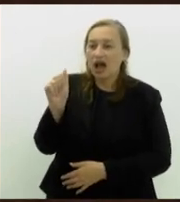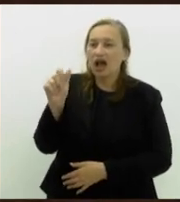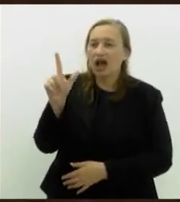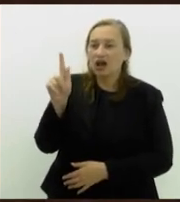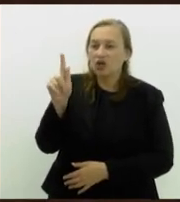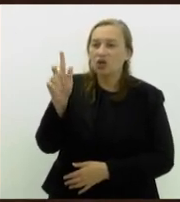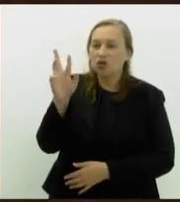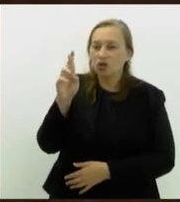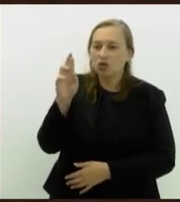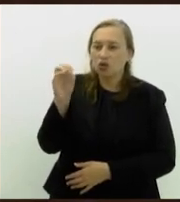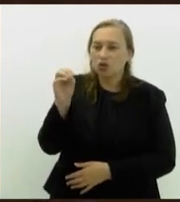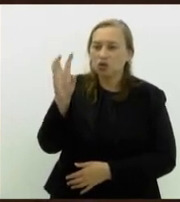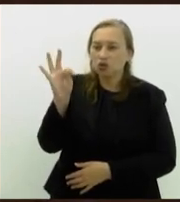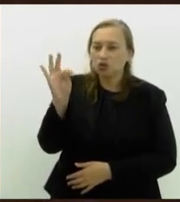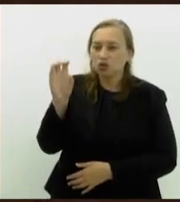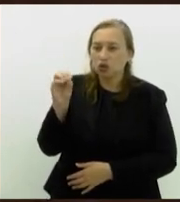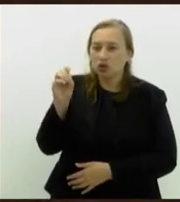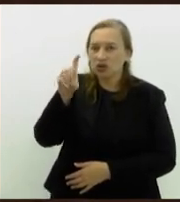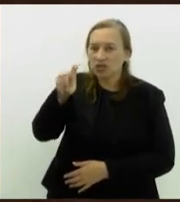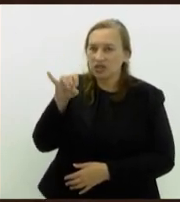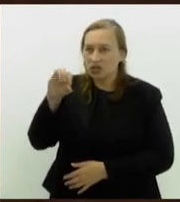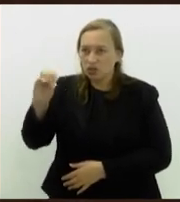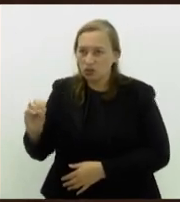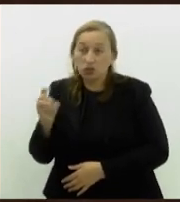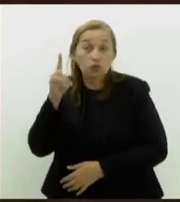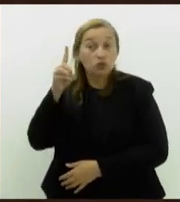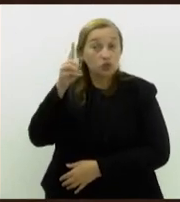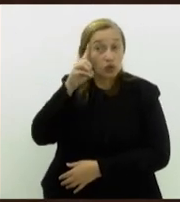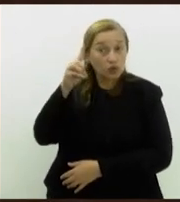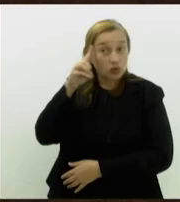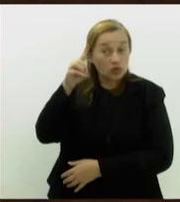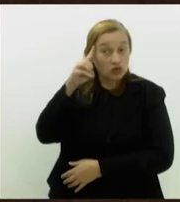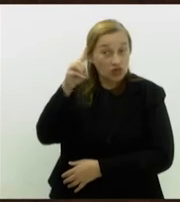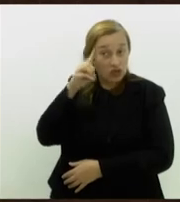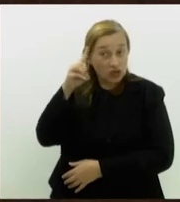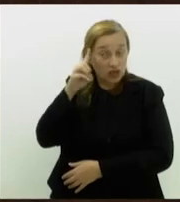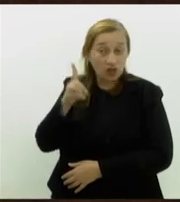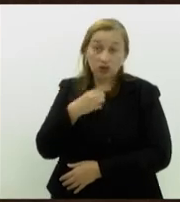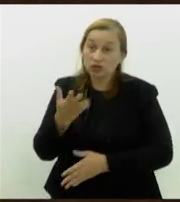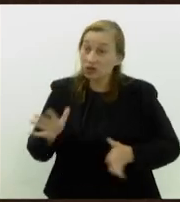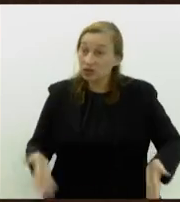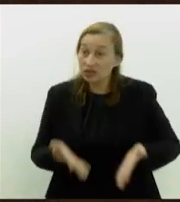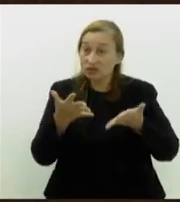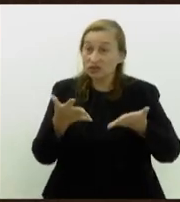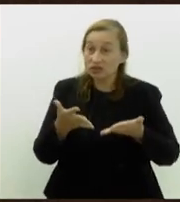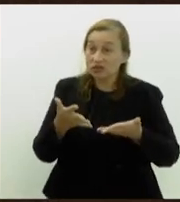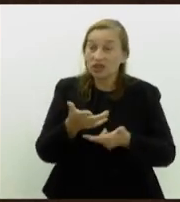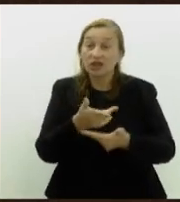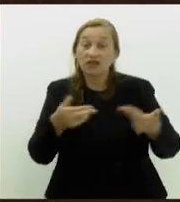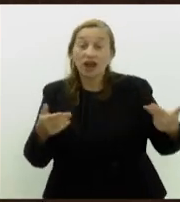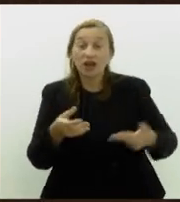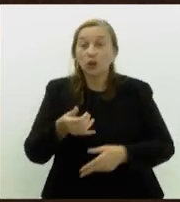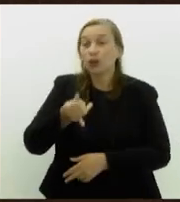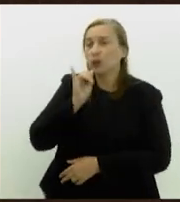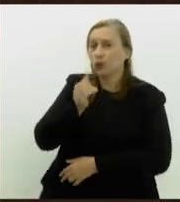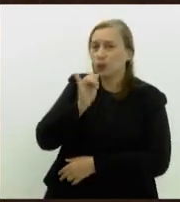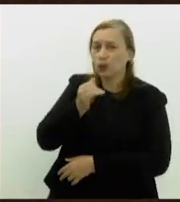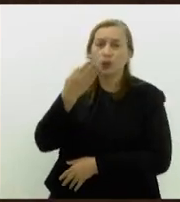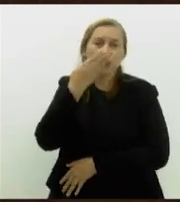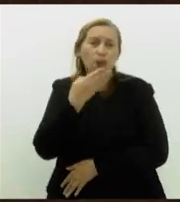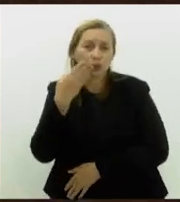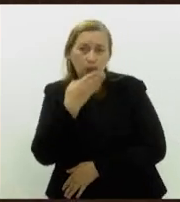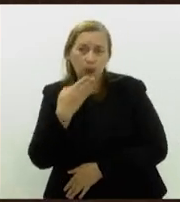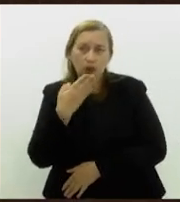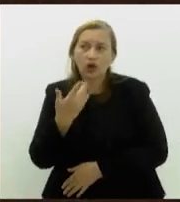Paulo correu atrás disso mais de uma vez, nós temos incentivo para bebidas açucaradas e outras coisas horríveis.